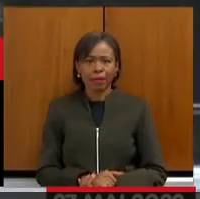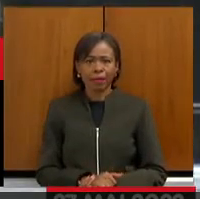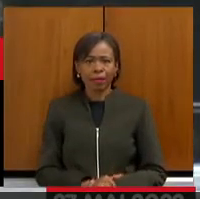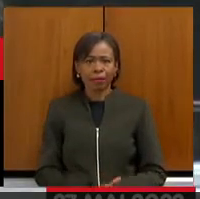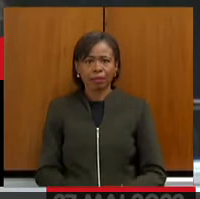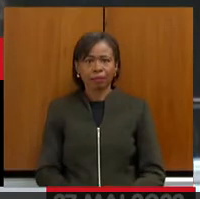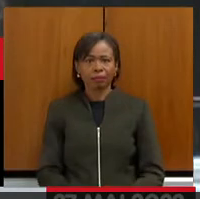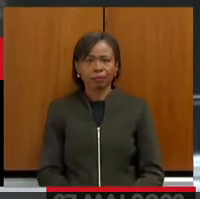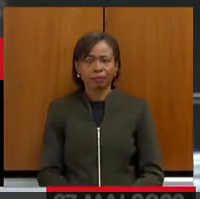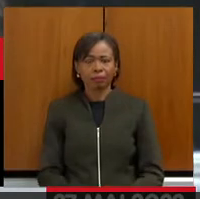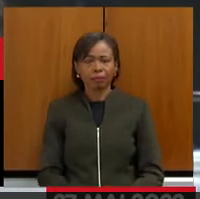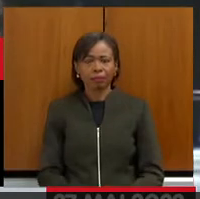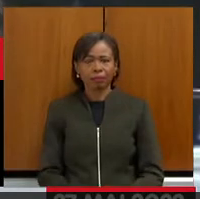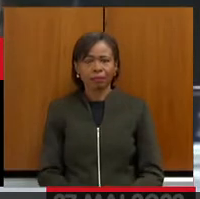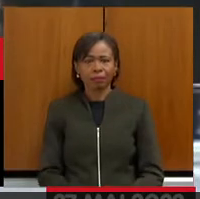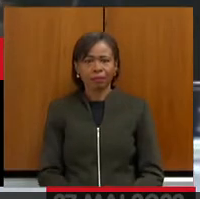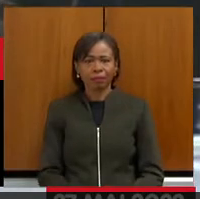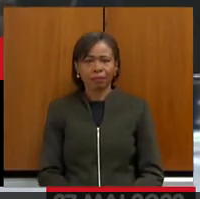G1